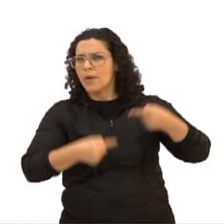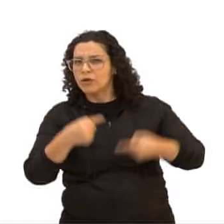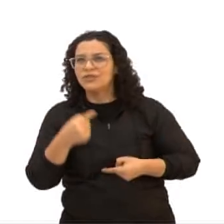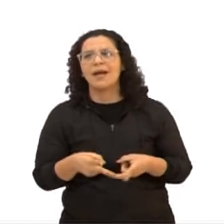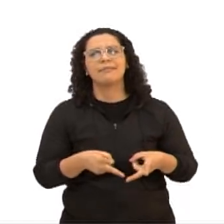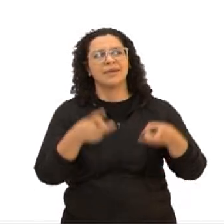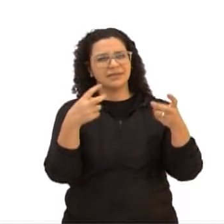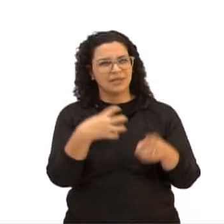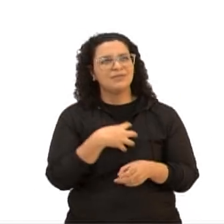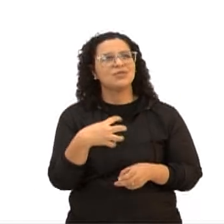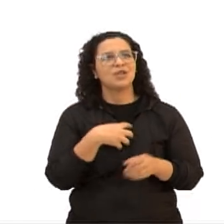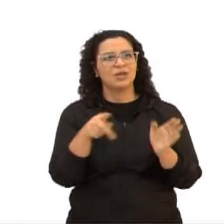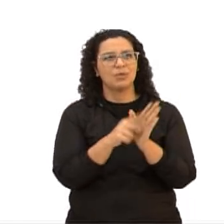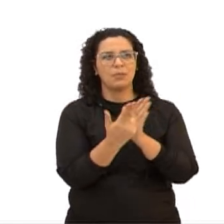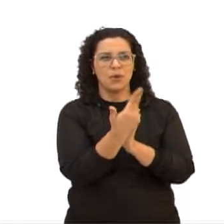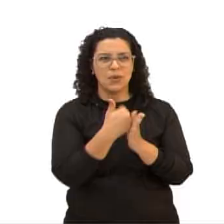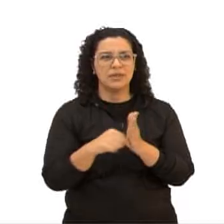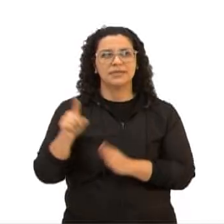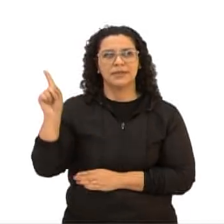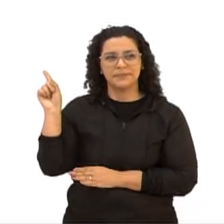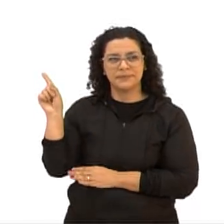vai reconhecer na